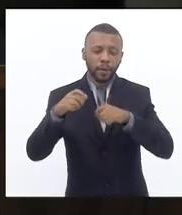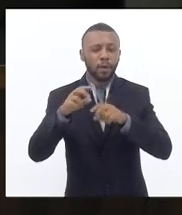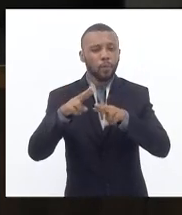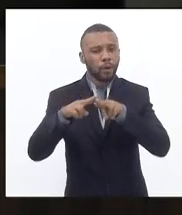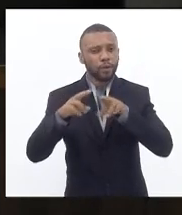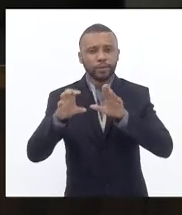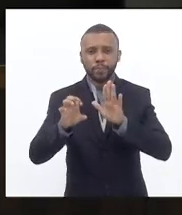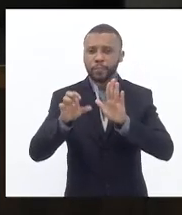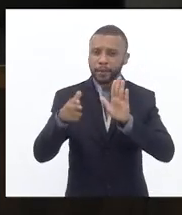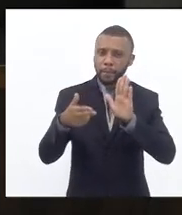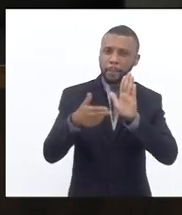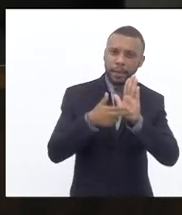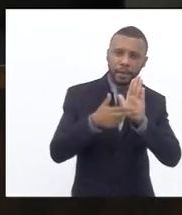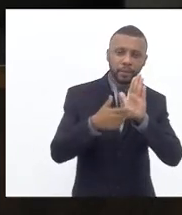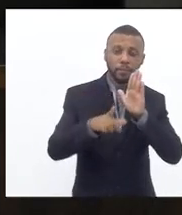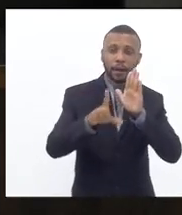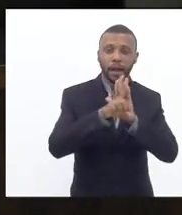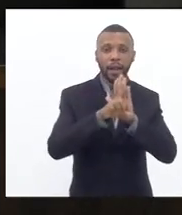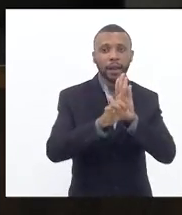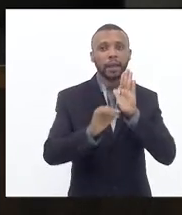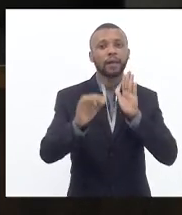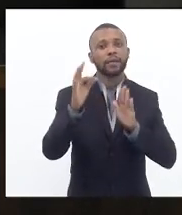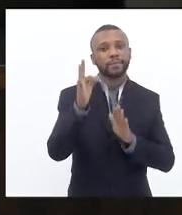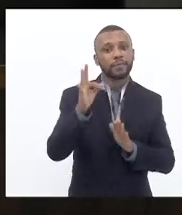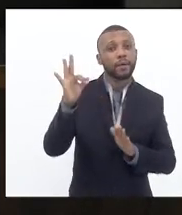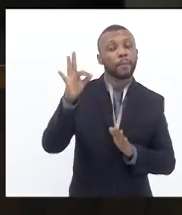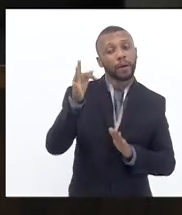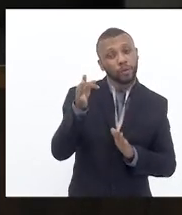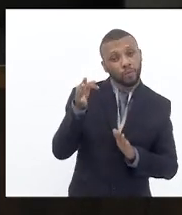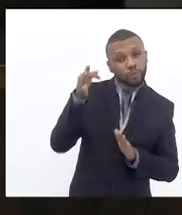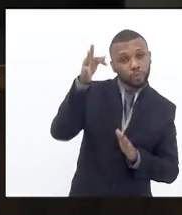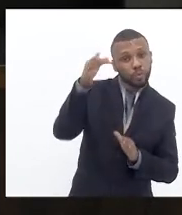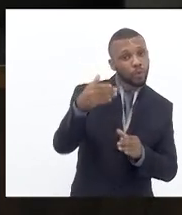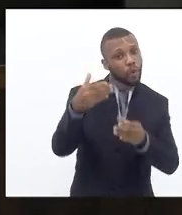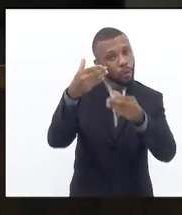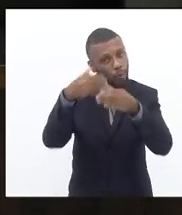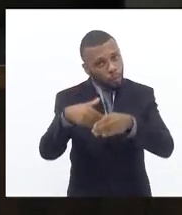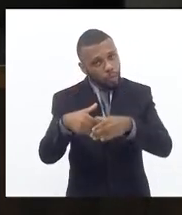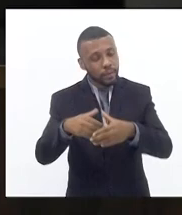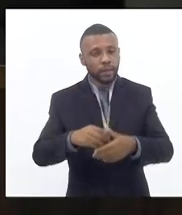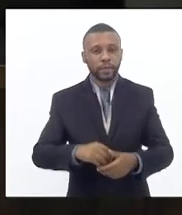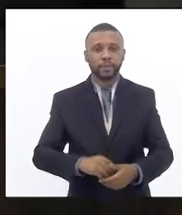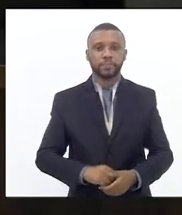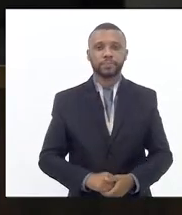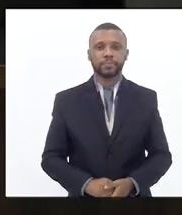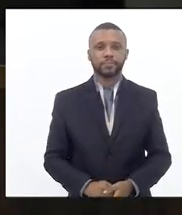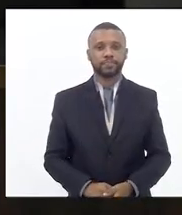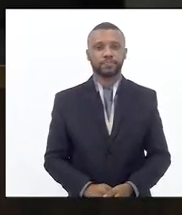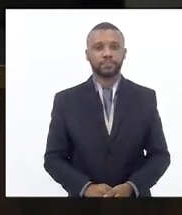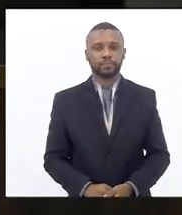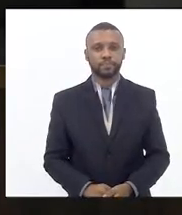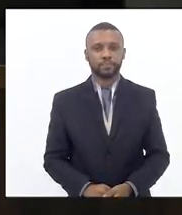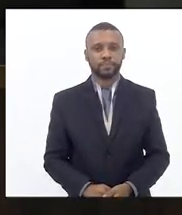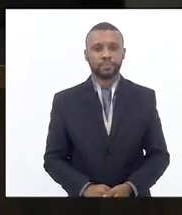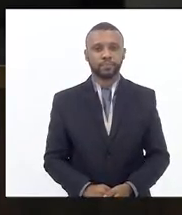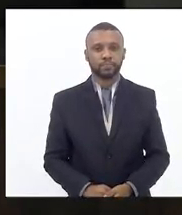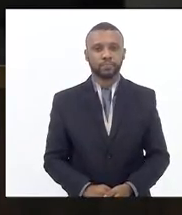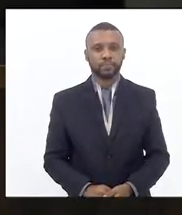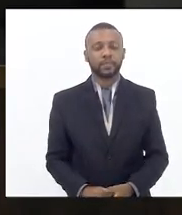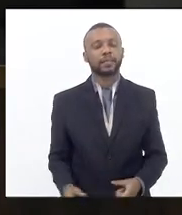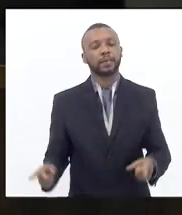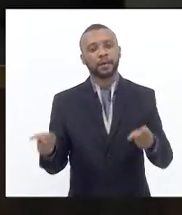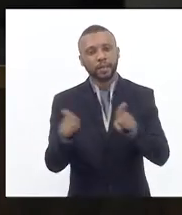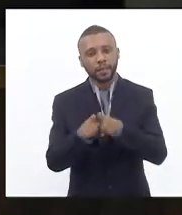uma emenda de um de uma Legislação Federal para os futuros concursados já foi dito bom e foi inclusive